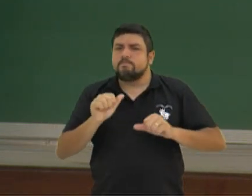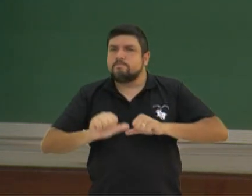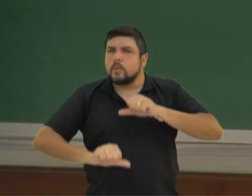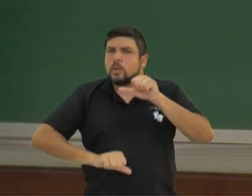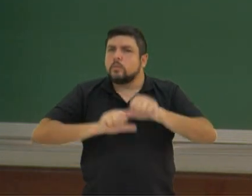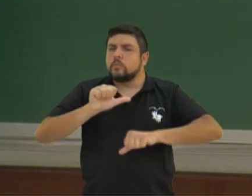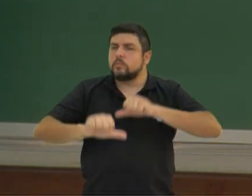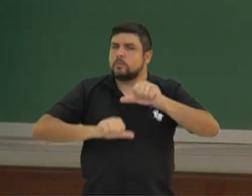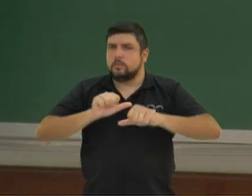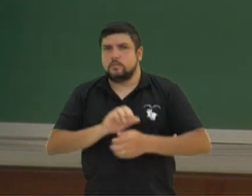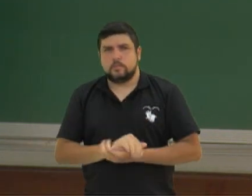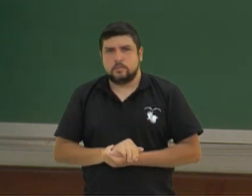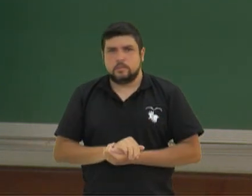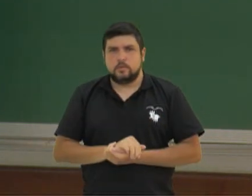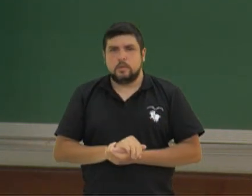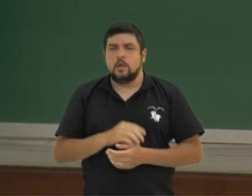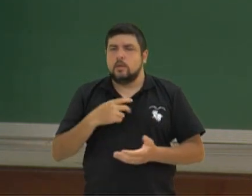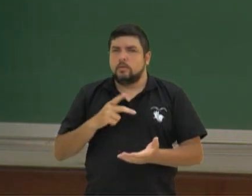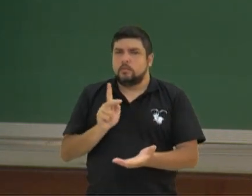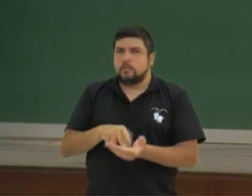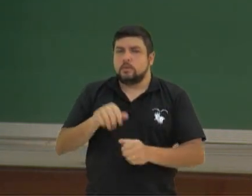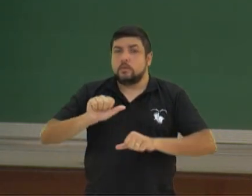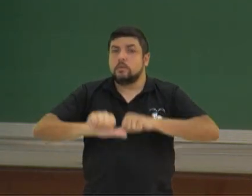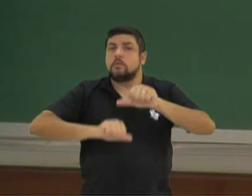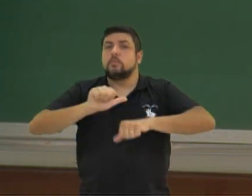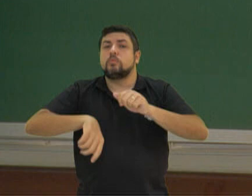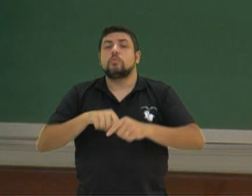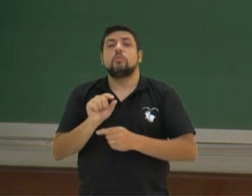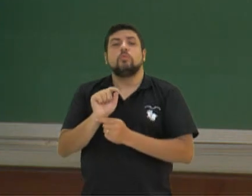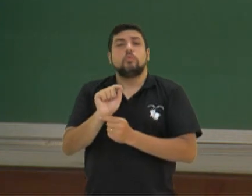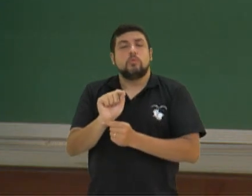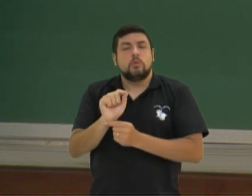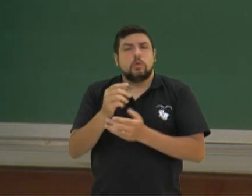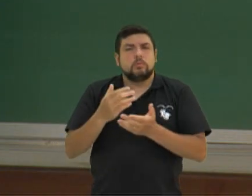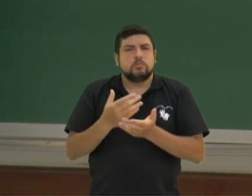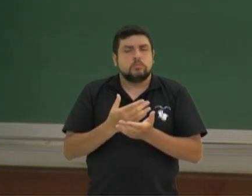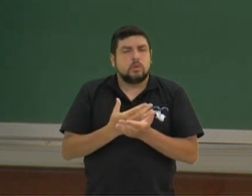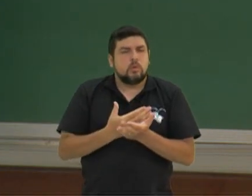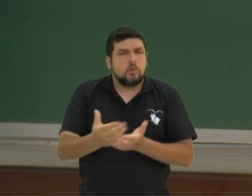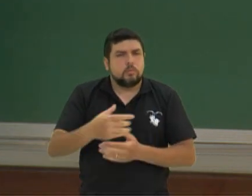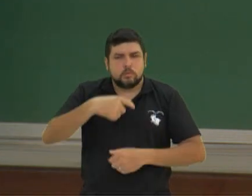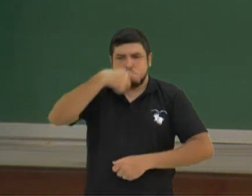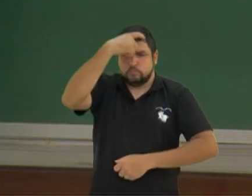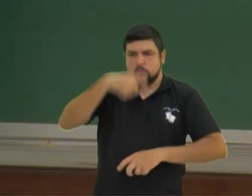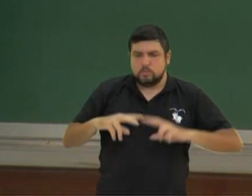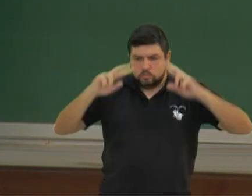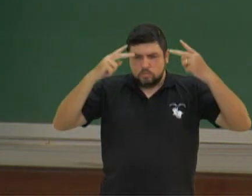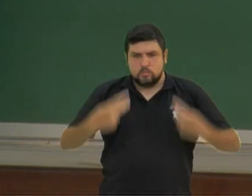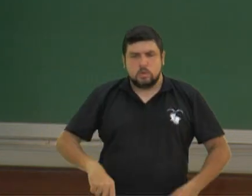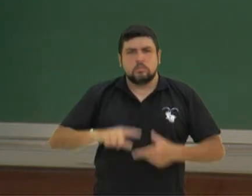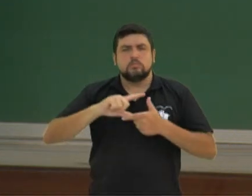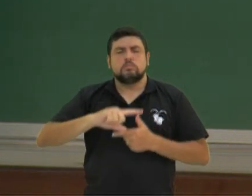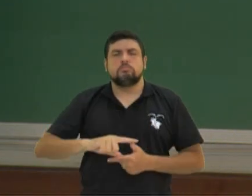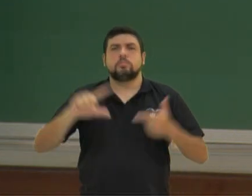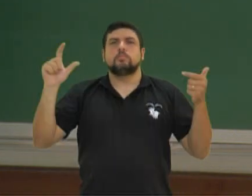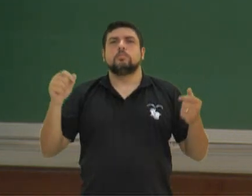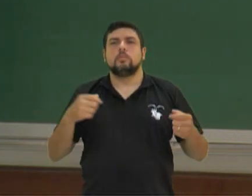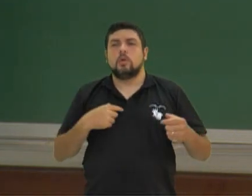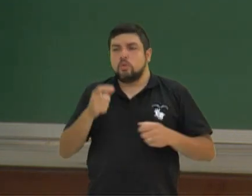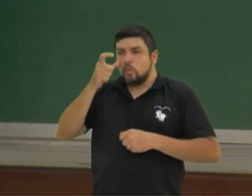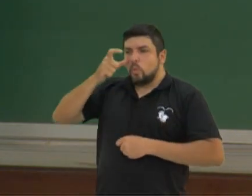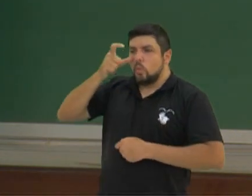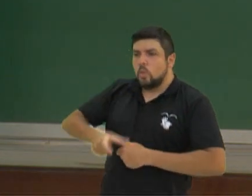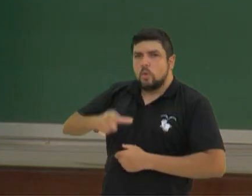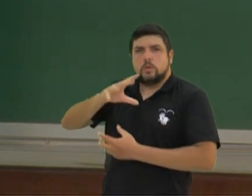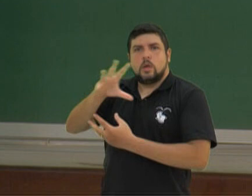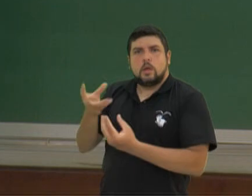é aquela mudança, né, onde começa a vir um homem moderno, que ele está interessado pelas artes, ele